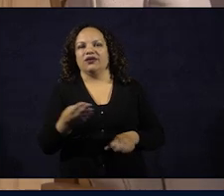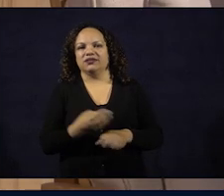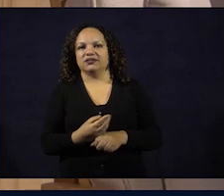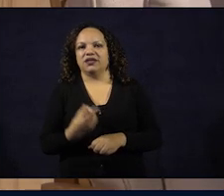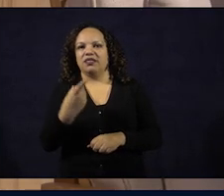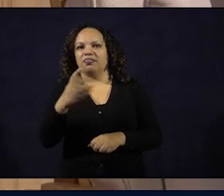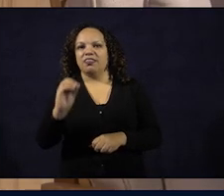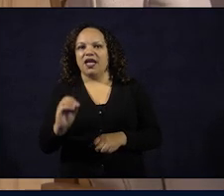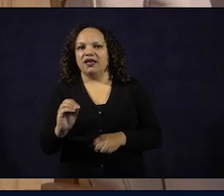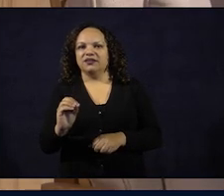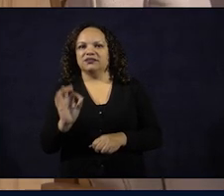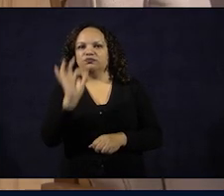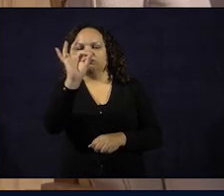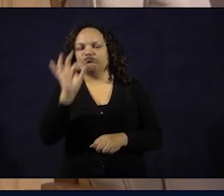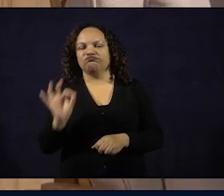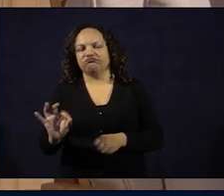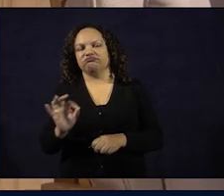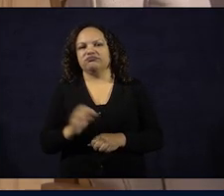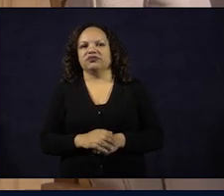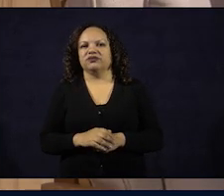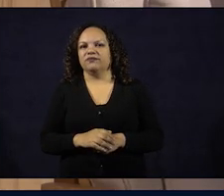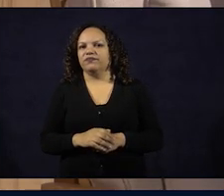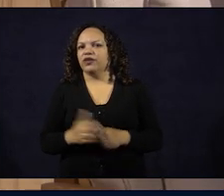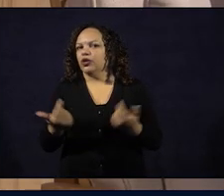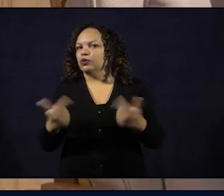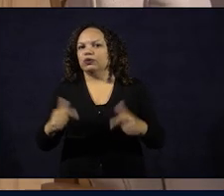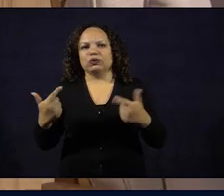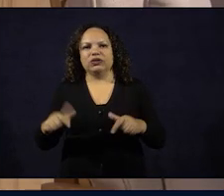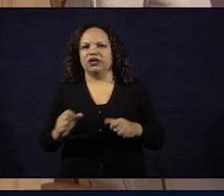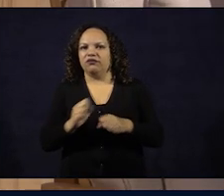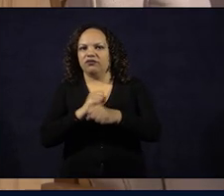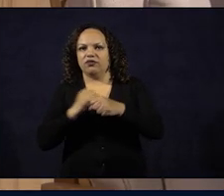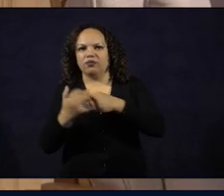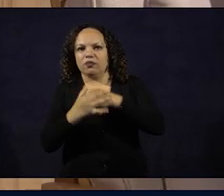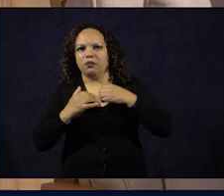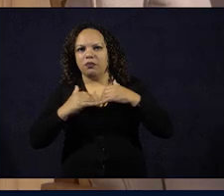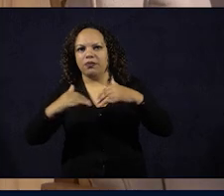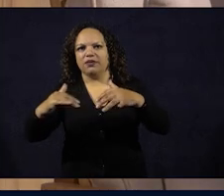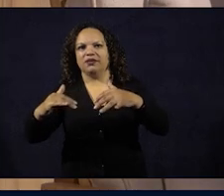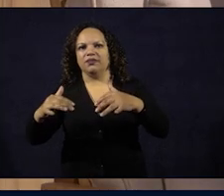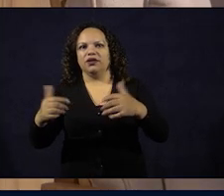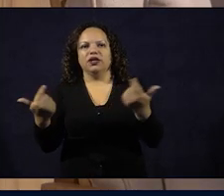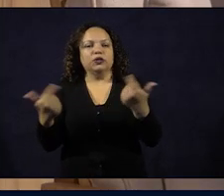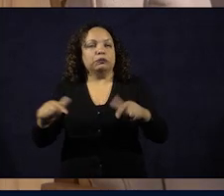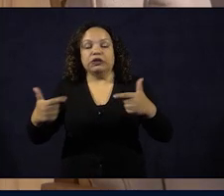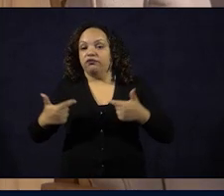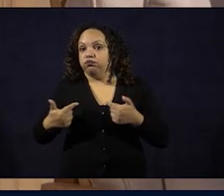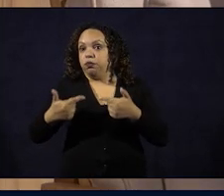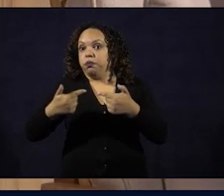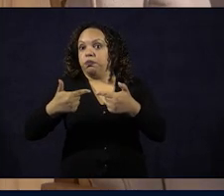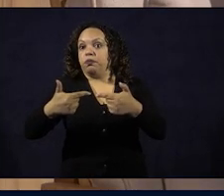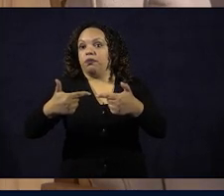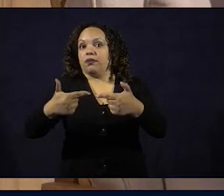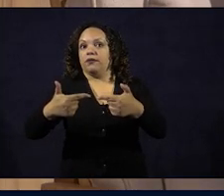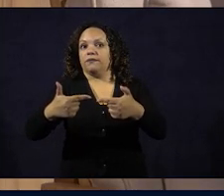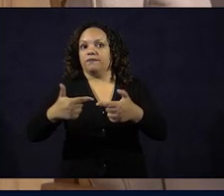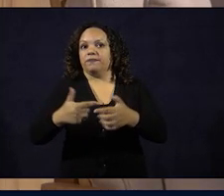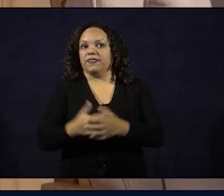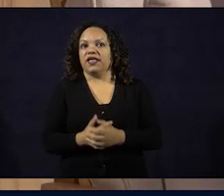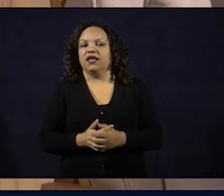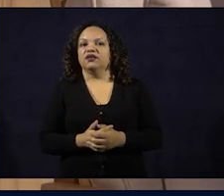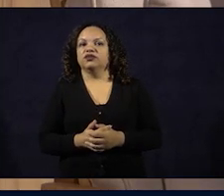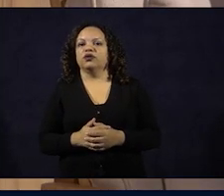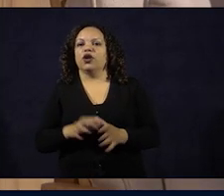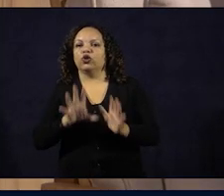de 10,56%. Não teve pandemia e não teve conflito armado em 2015. Esse é o custo da